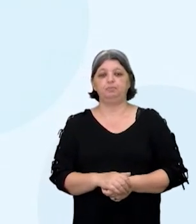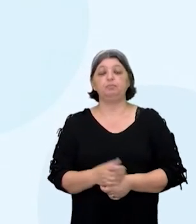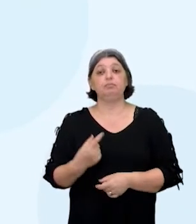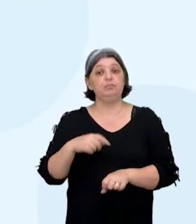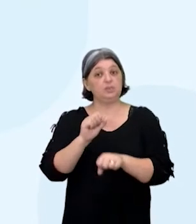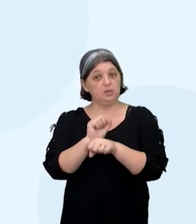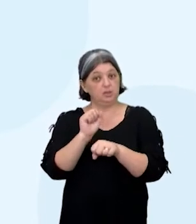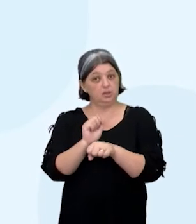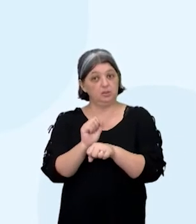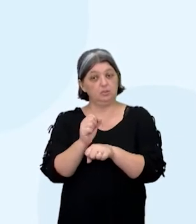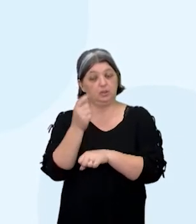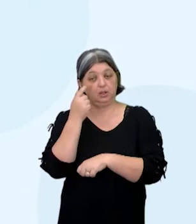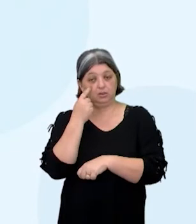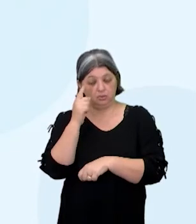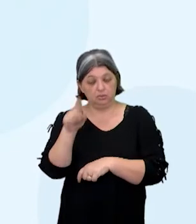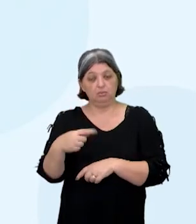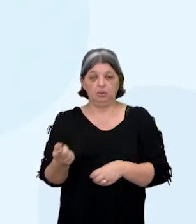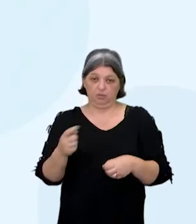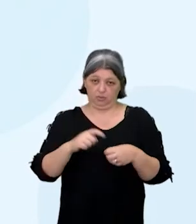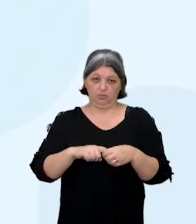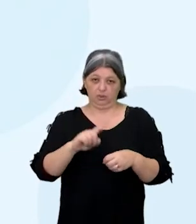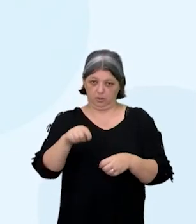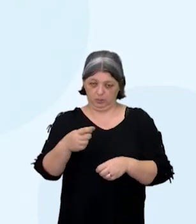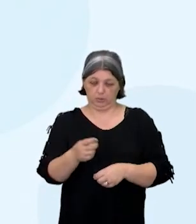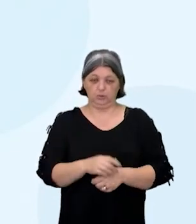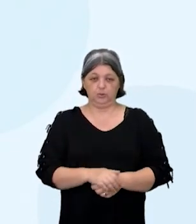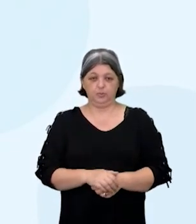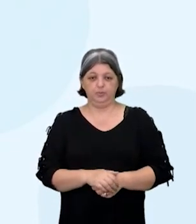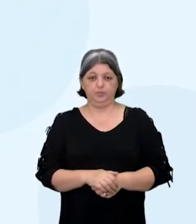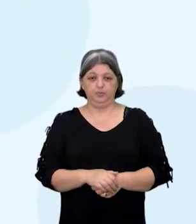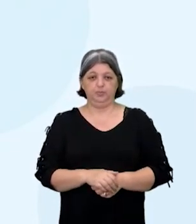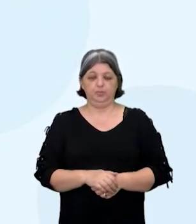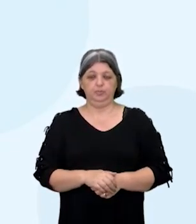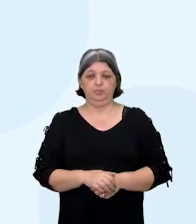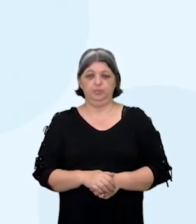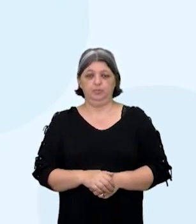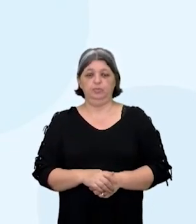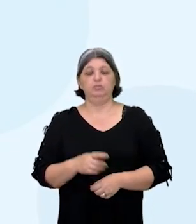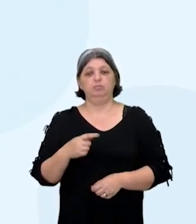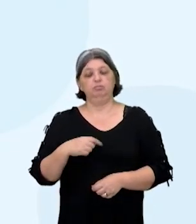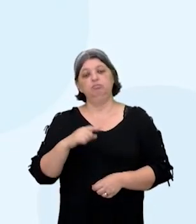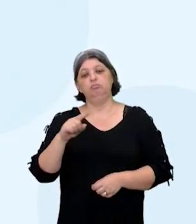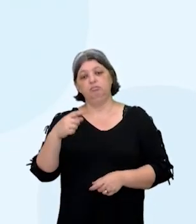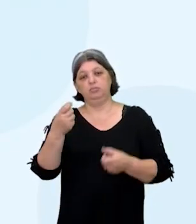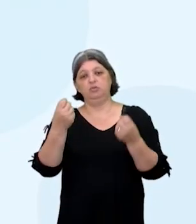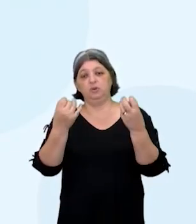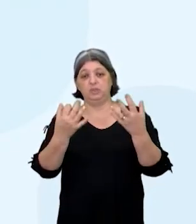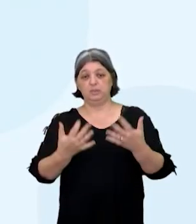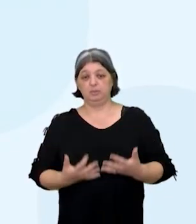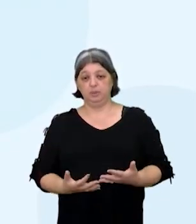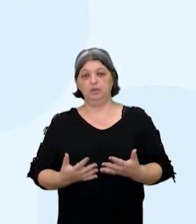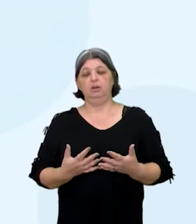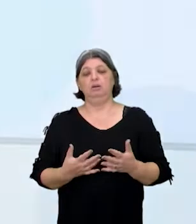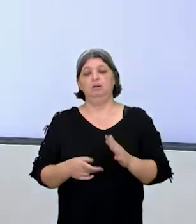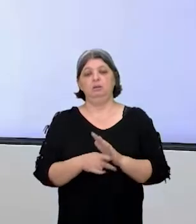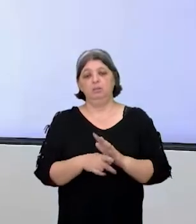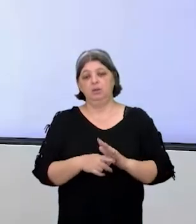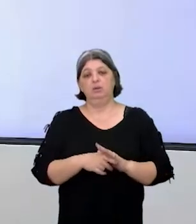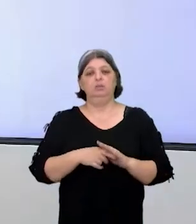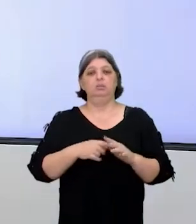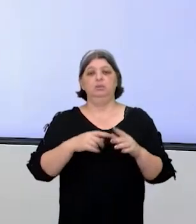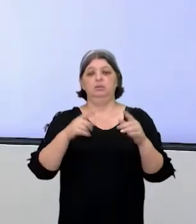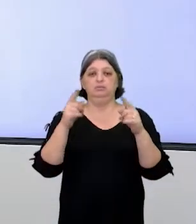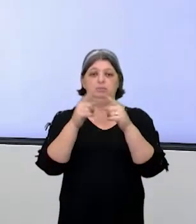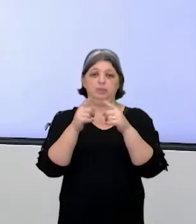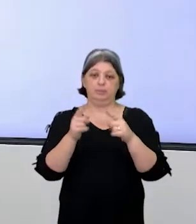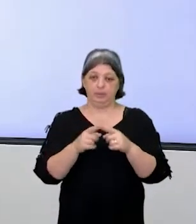espero vocês aqui. E enquanto vocês entram, eu vou falando um pouco mais aí sobre os elementos